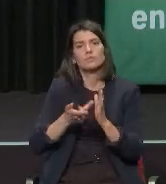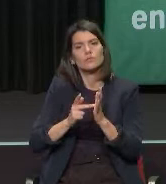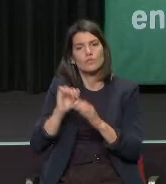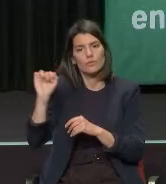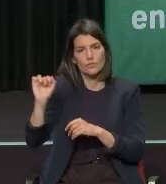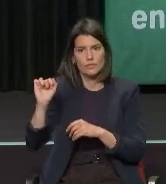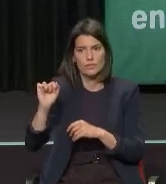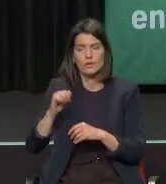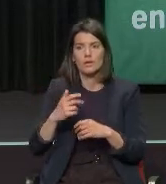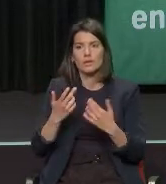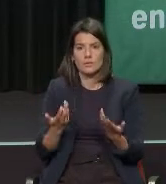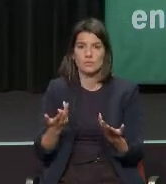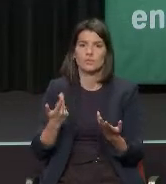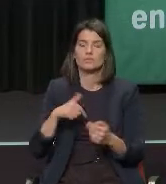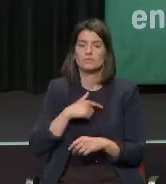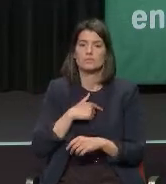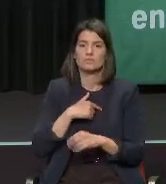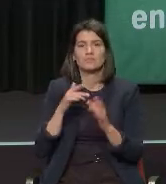estudantes e engenheiros africanos.